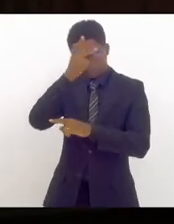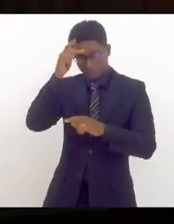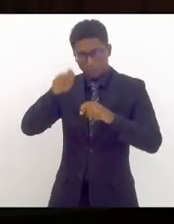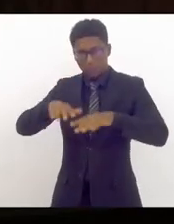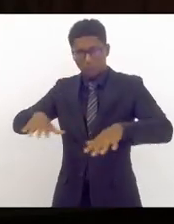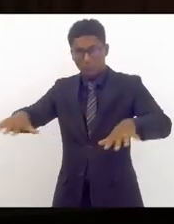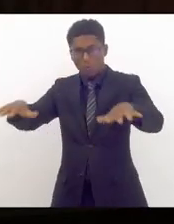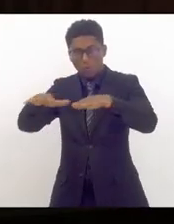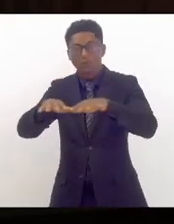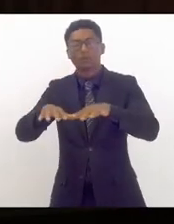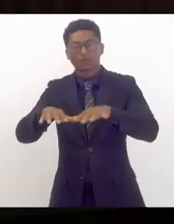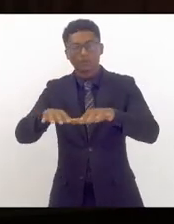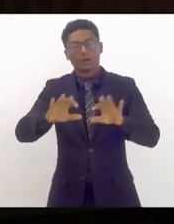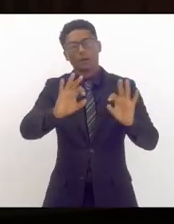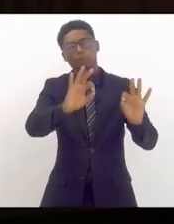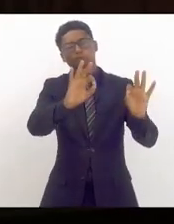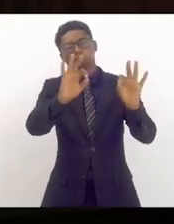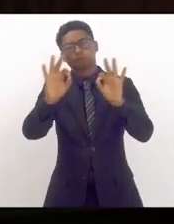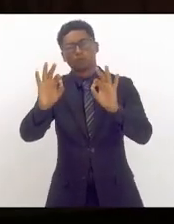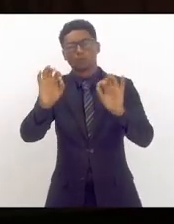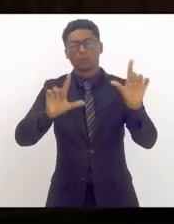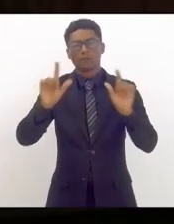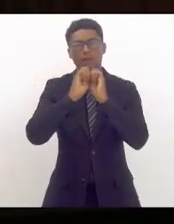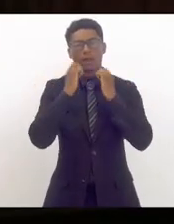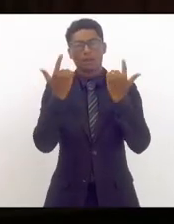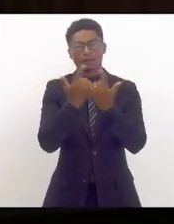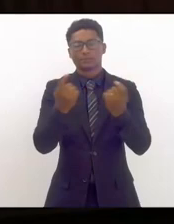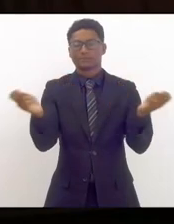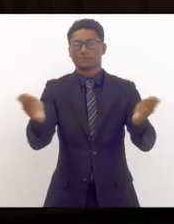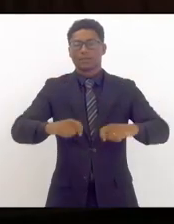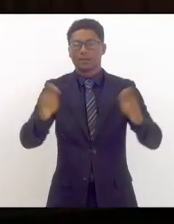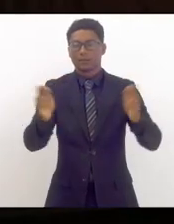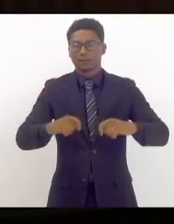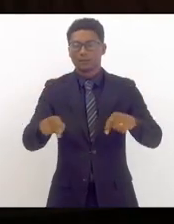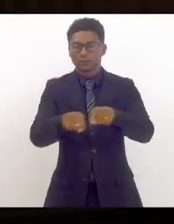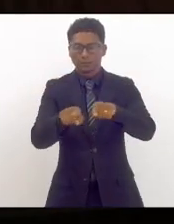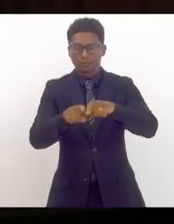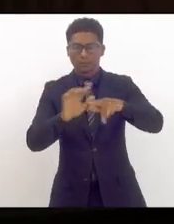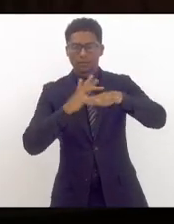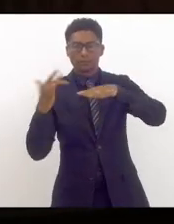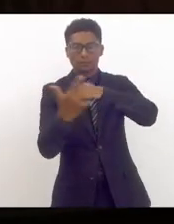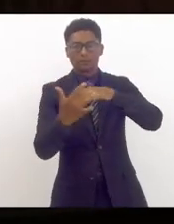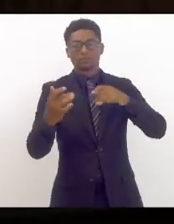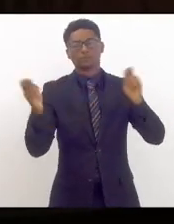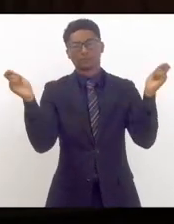estão nos acompanhando pela TV Alerge e pelas redes sociais.